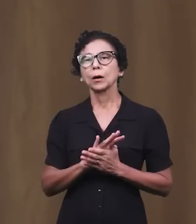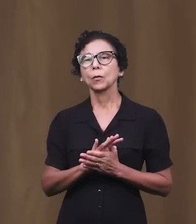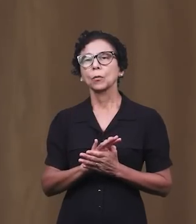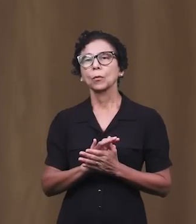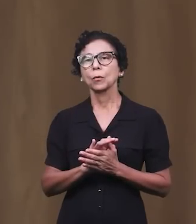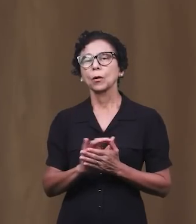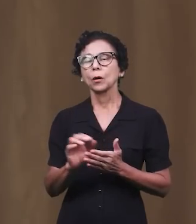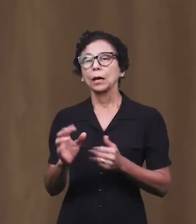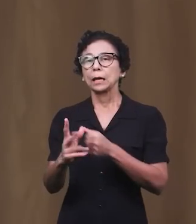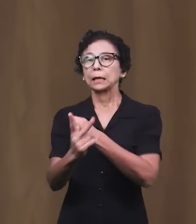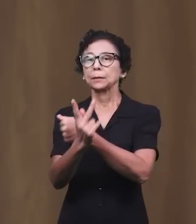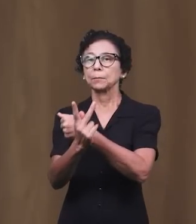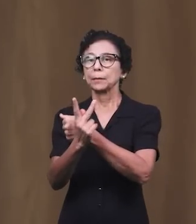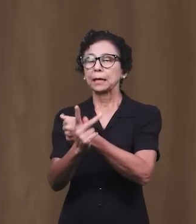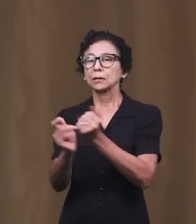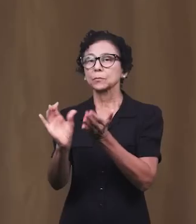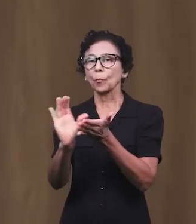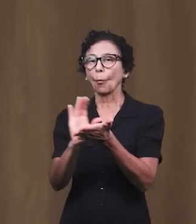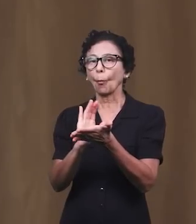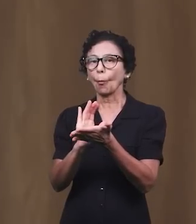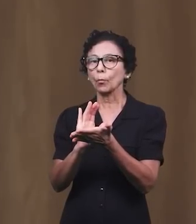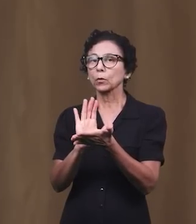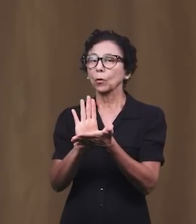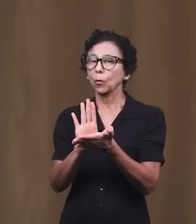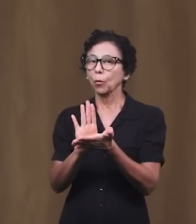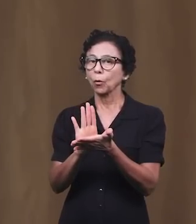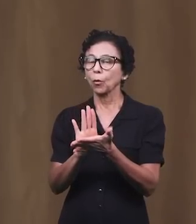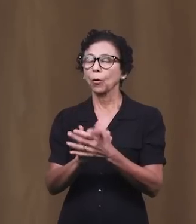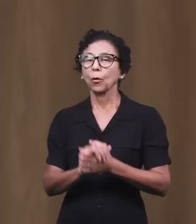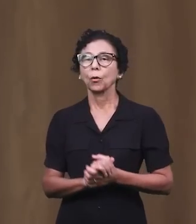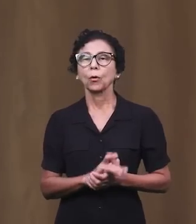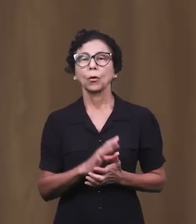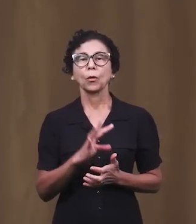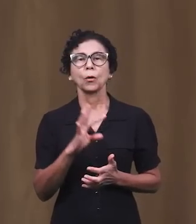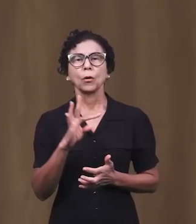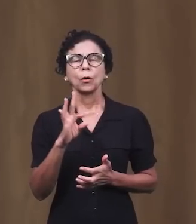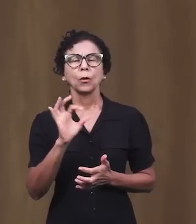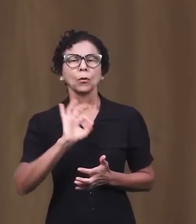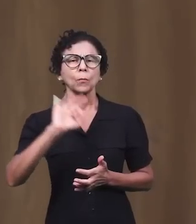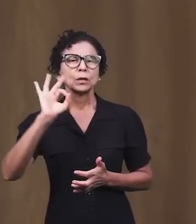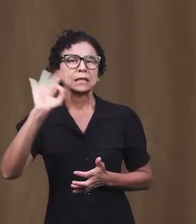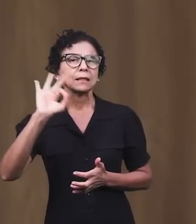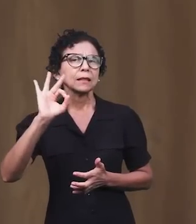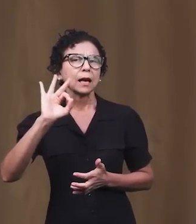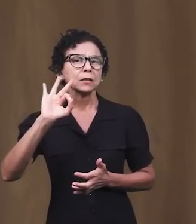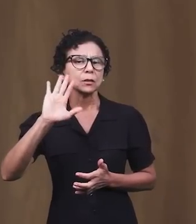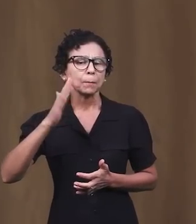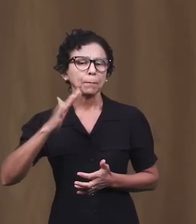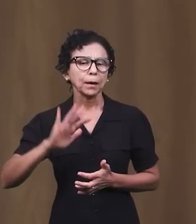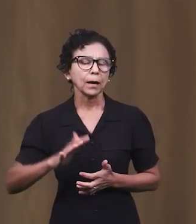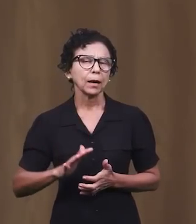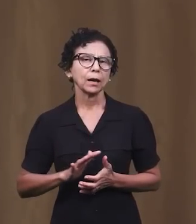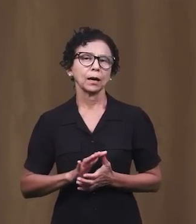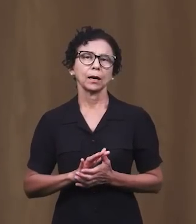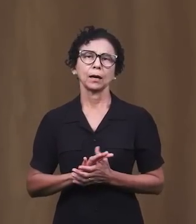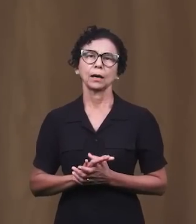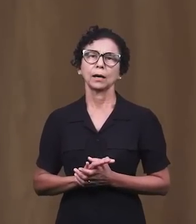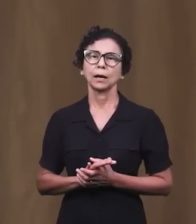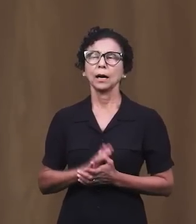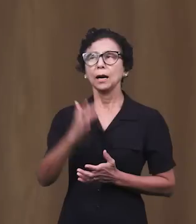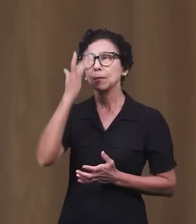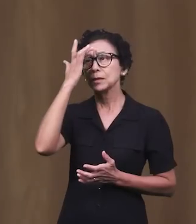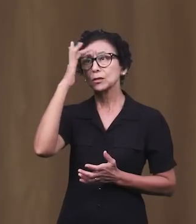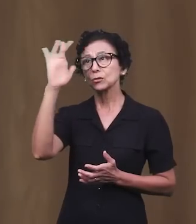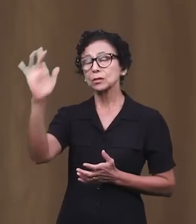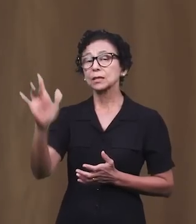cuidado. Adquira um empréstimo com taxas boas. Se você não tem instrução suficiente para isso, você deve buscar